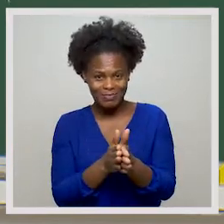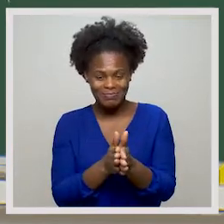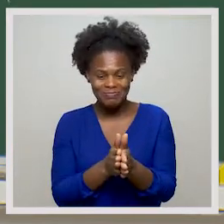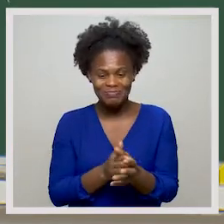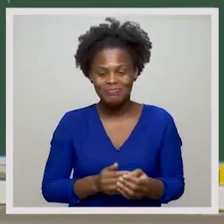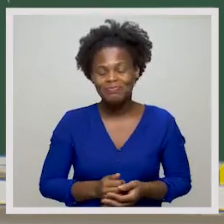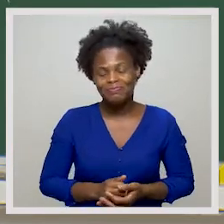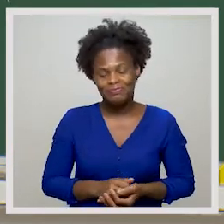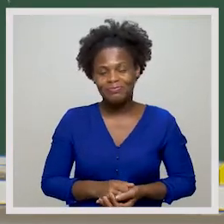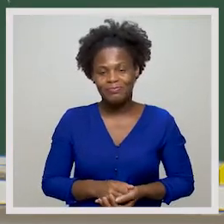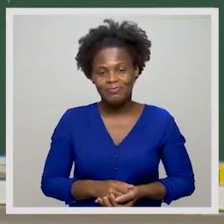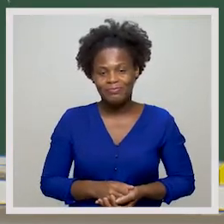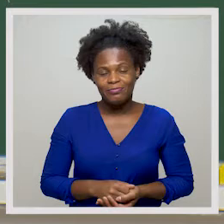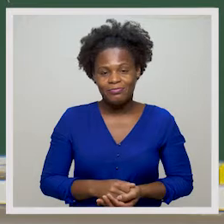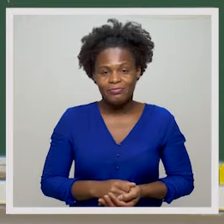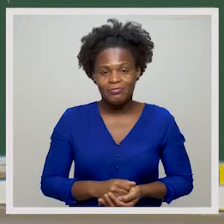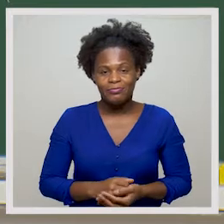Amplitude total.